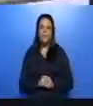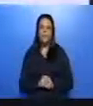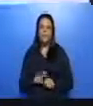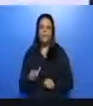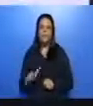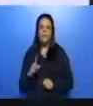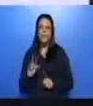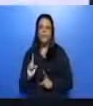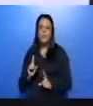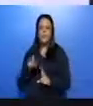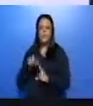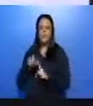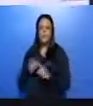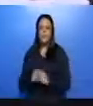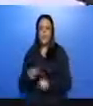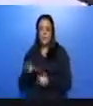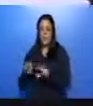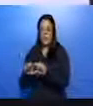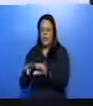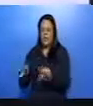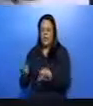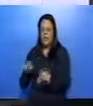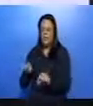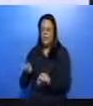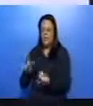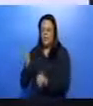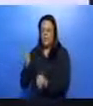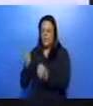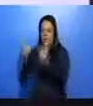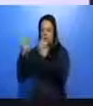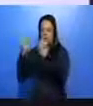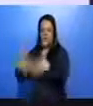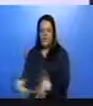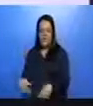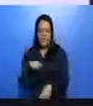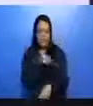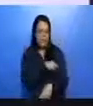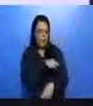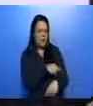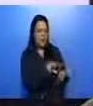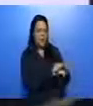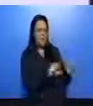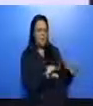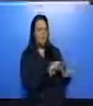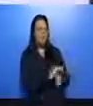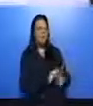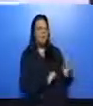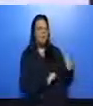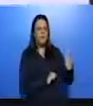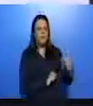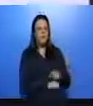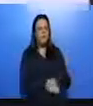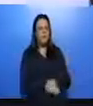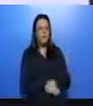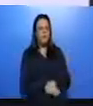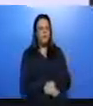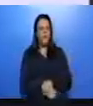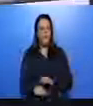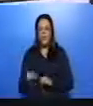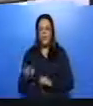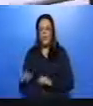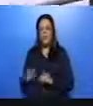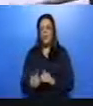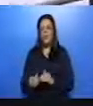função de explicar a primeira. Ok? Então, ela vai ser oração